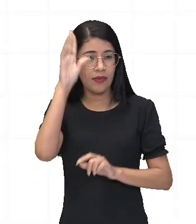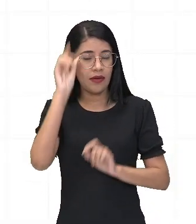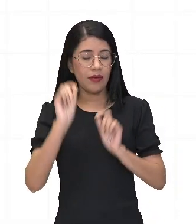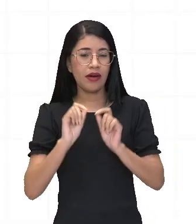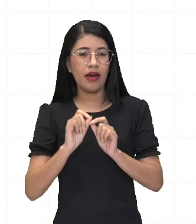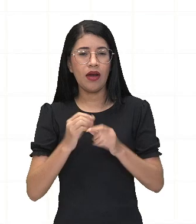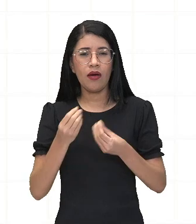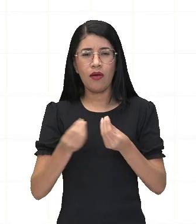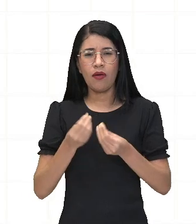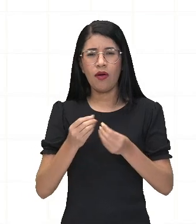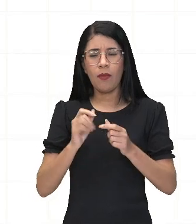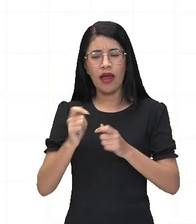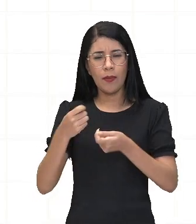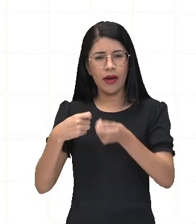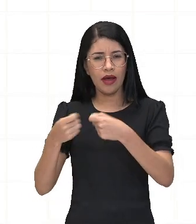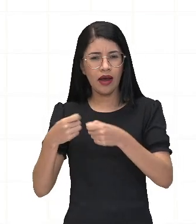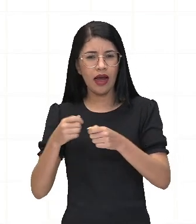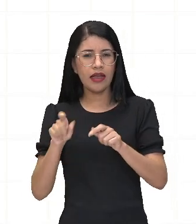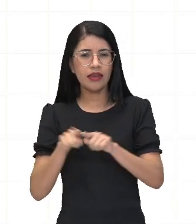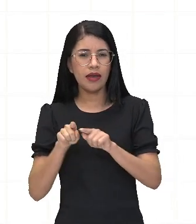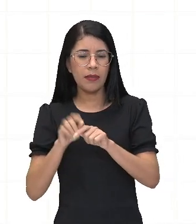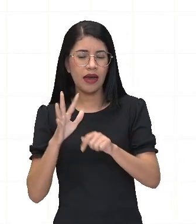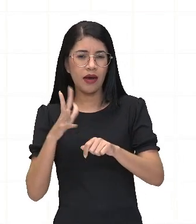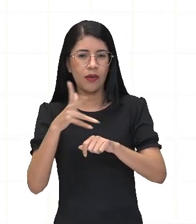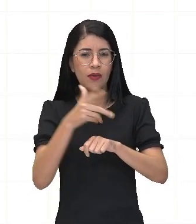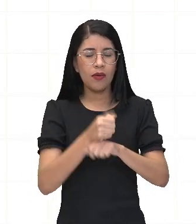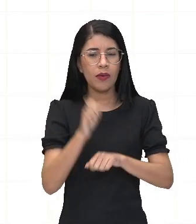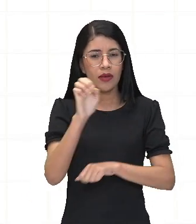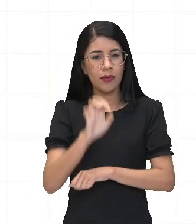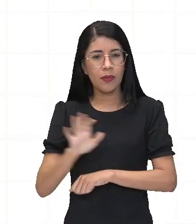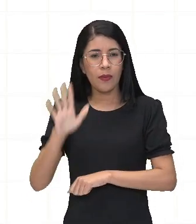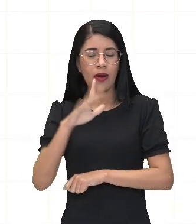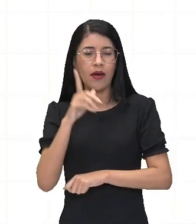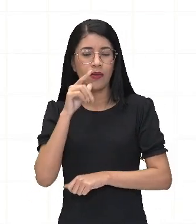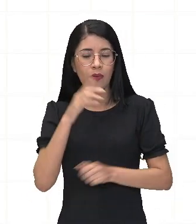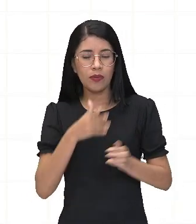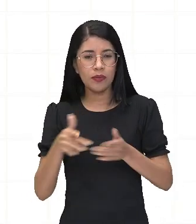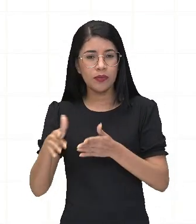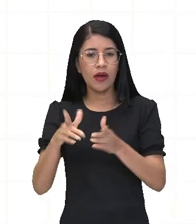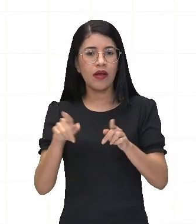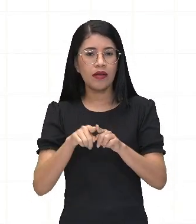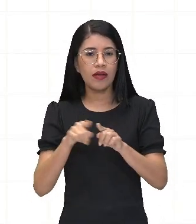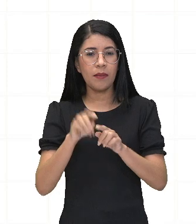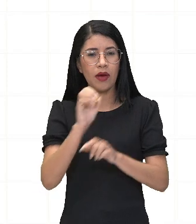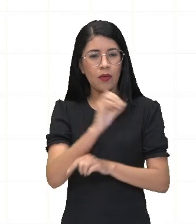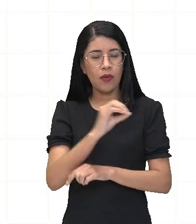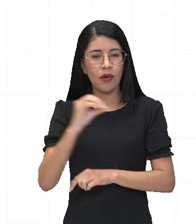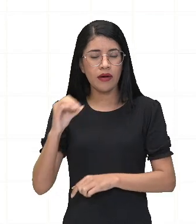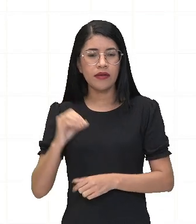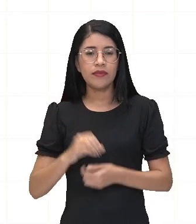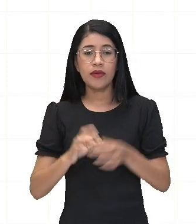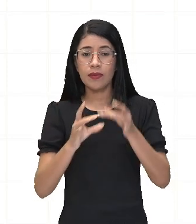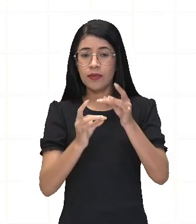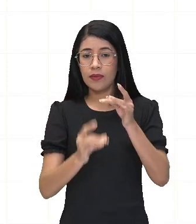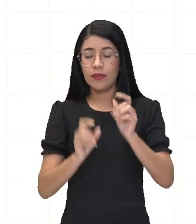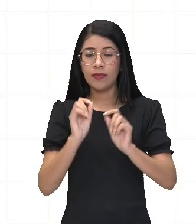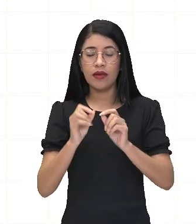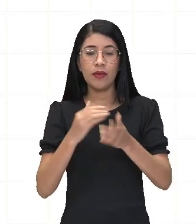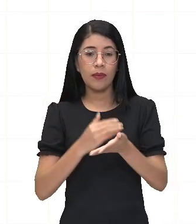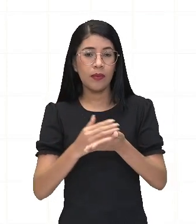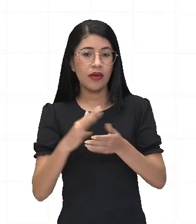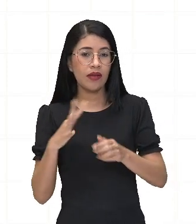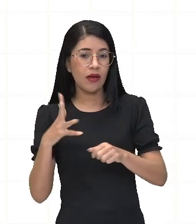as lógicas mercantis e o domínio europeu sobre os mares e o contraponto oriental. E o detalhamento, o início